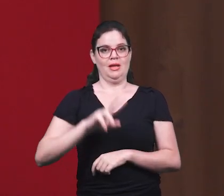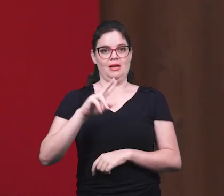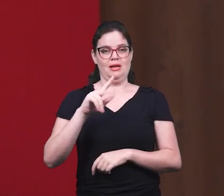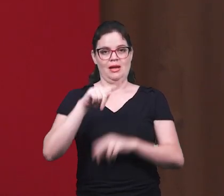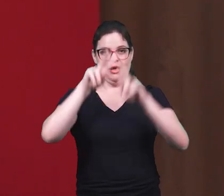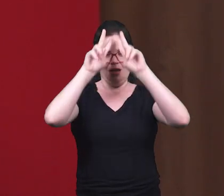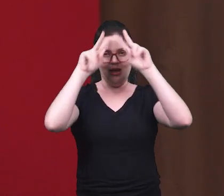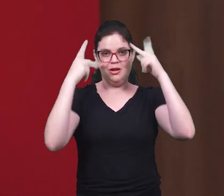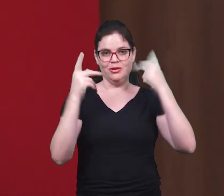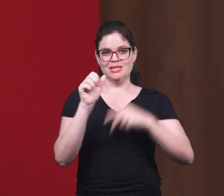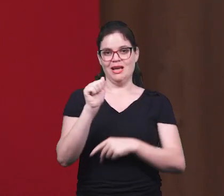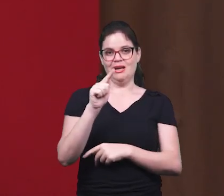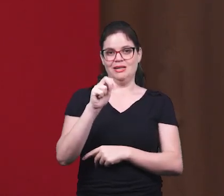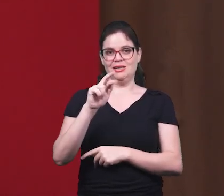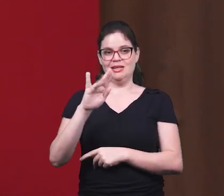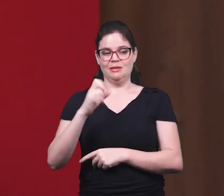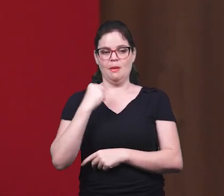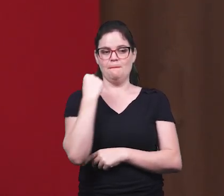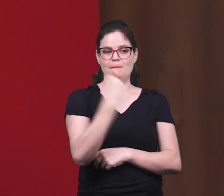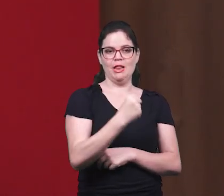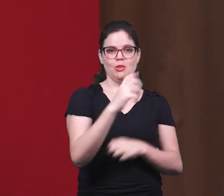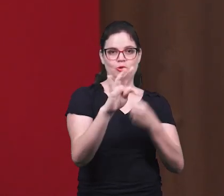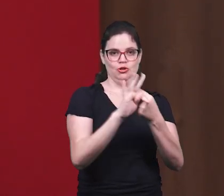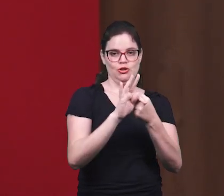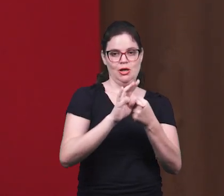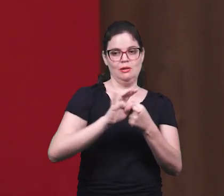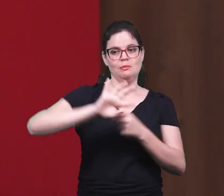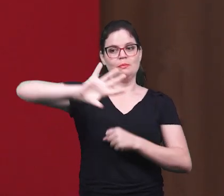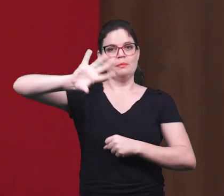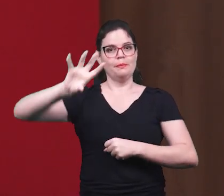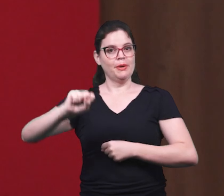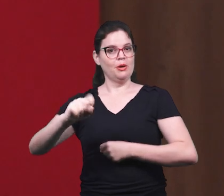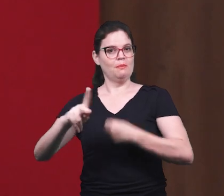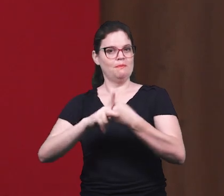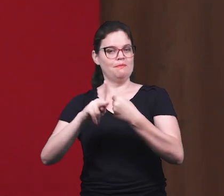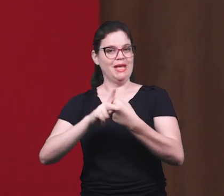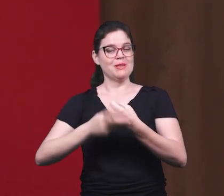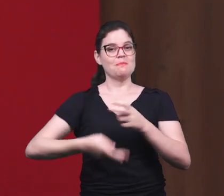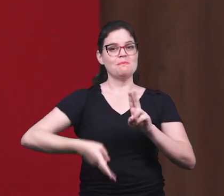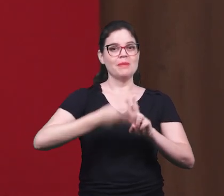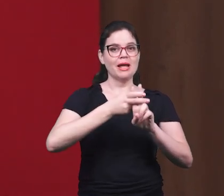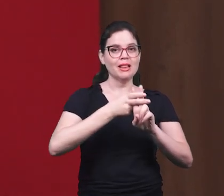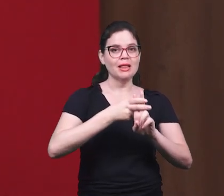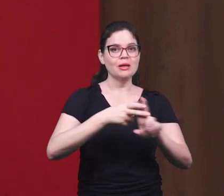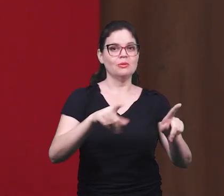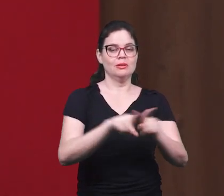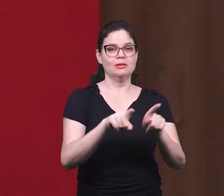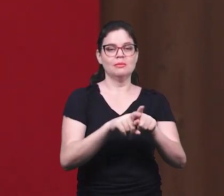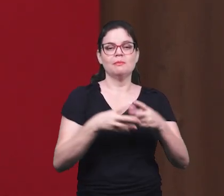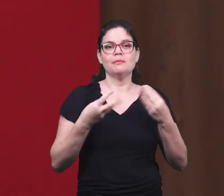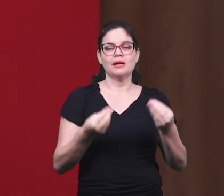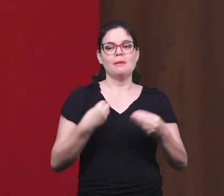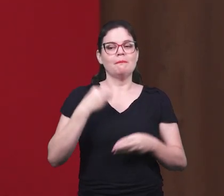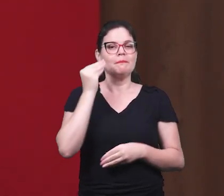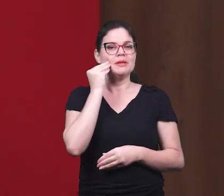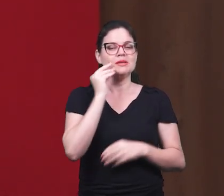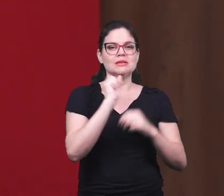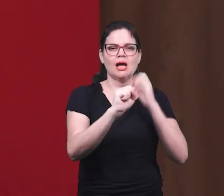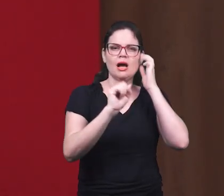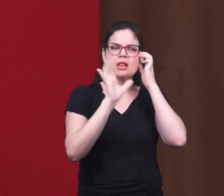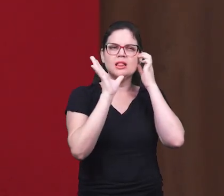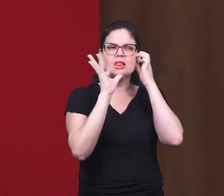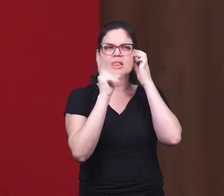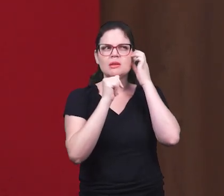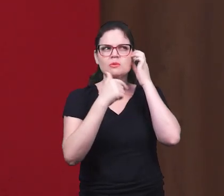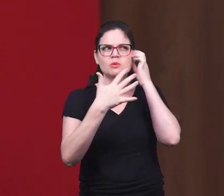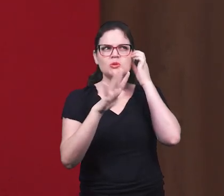Tiago, prendeu Pedro para também querer matá-lo, e ali pode ter demorado 1 semana,